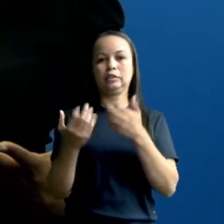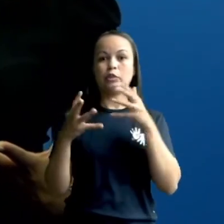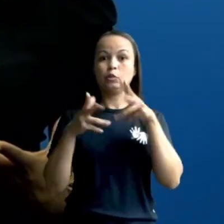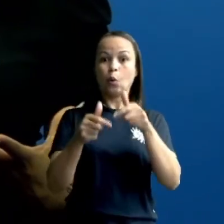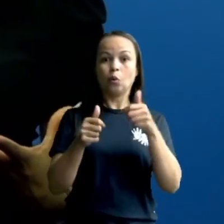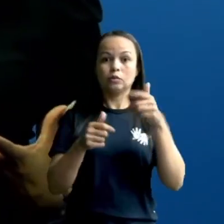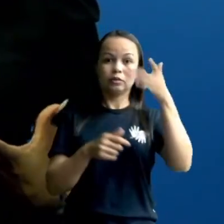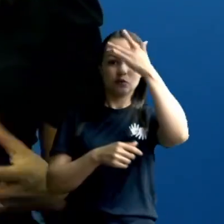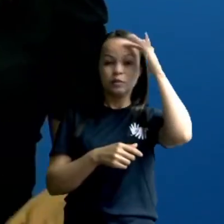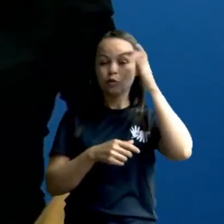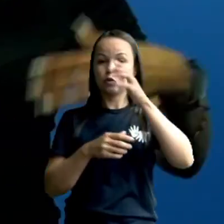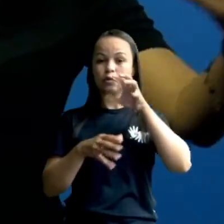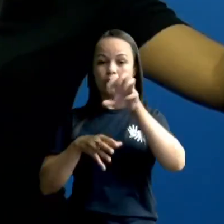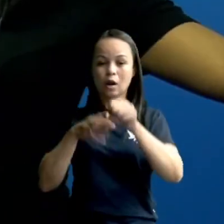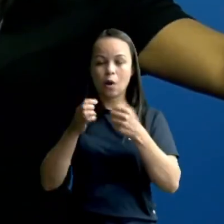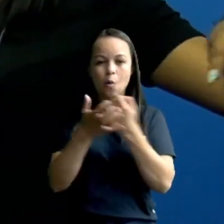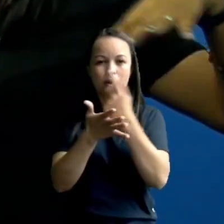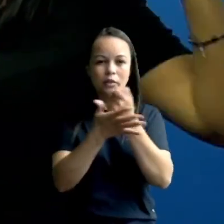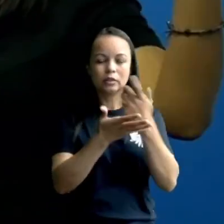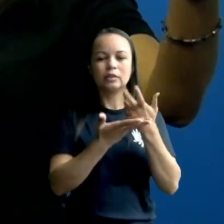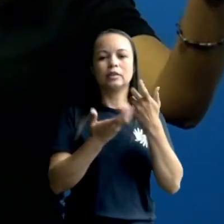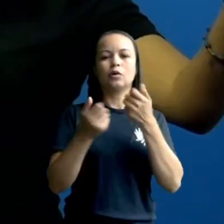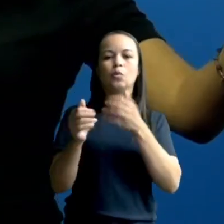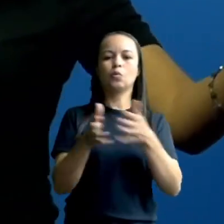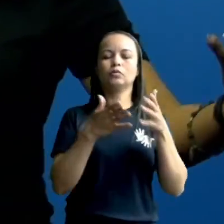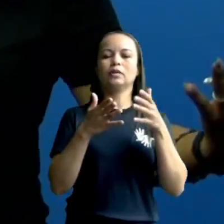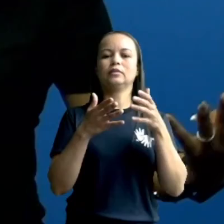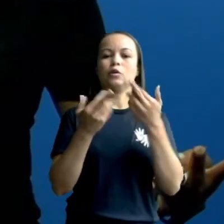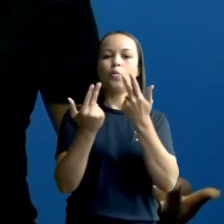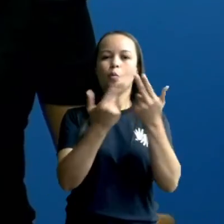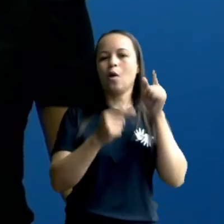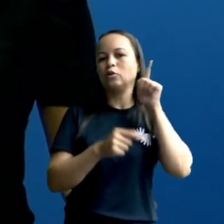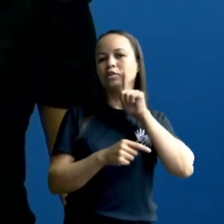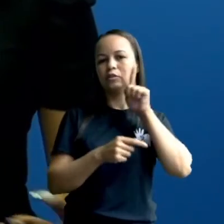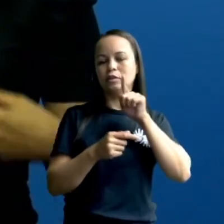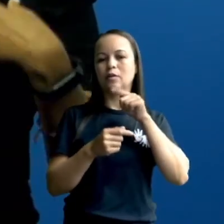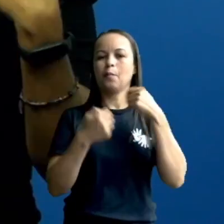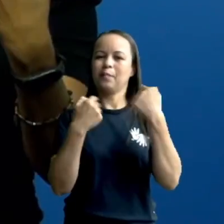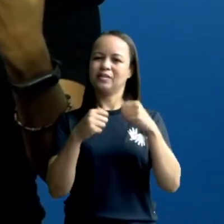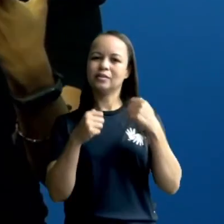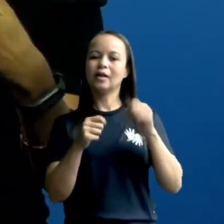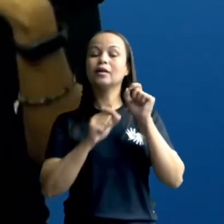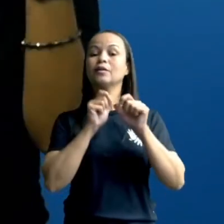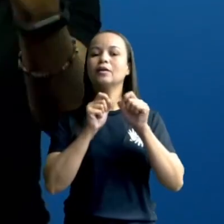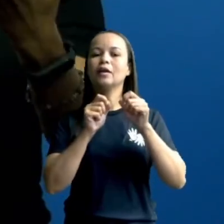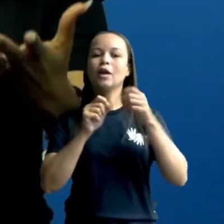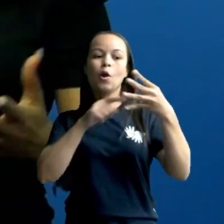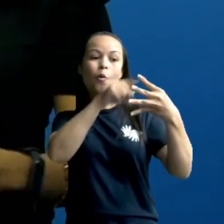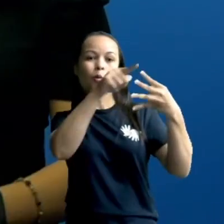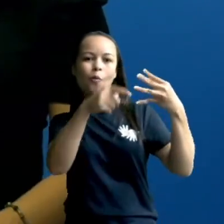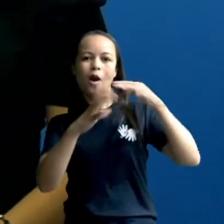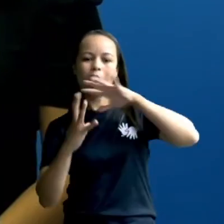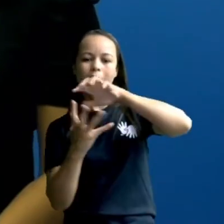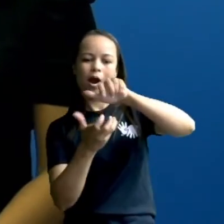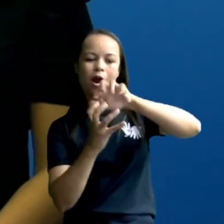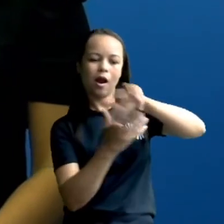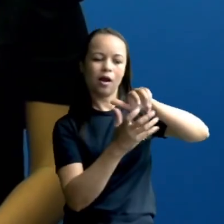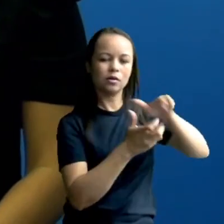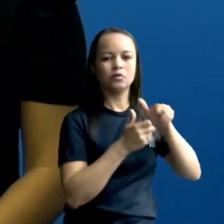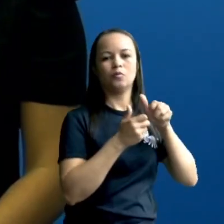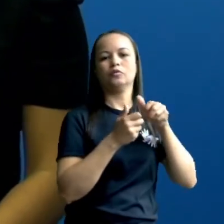Unidos consomem, por exemplo, a gente precisaria de uns 4 planetas Terra para poder dar conta de metade da nossa